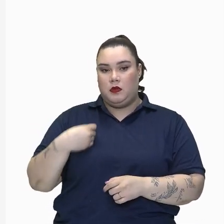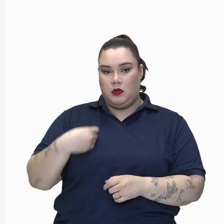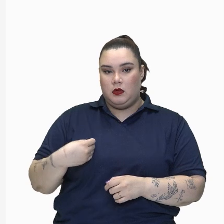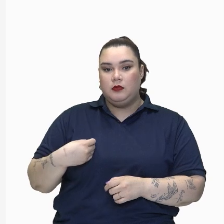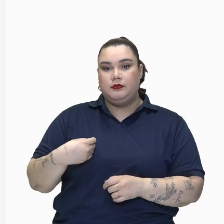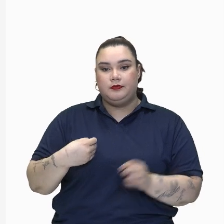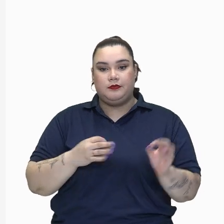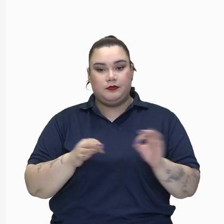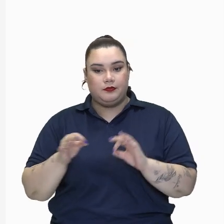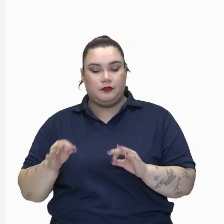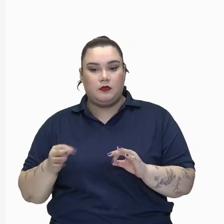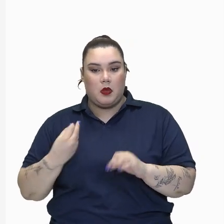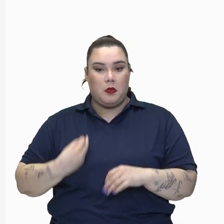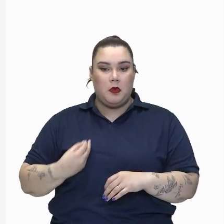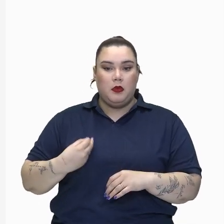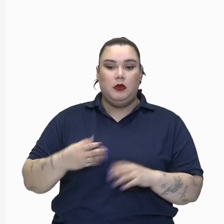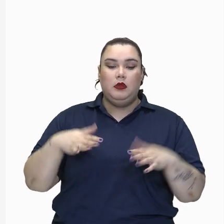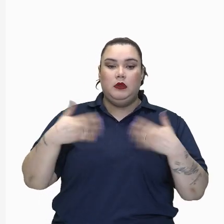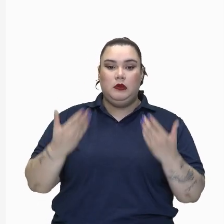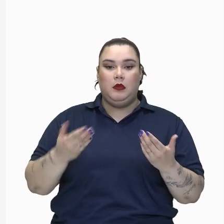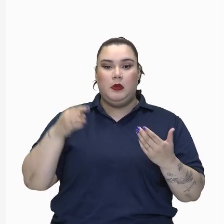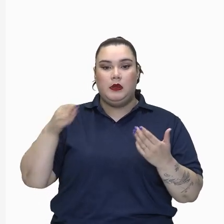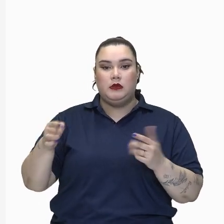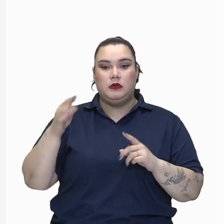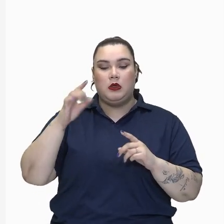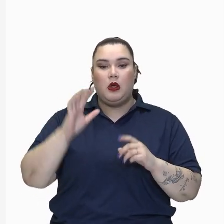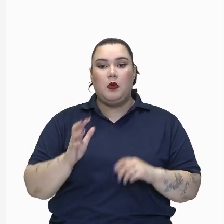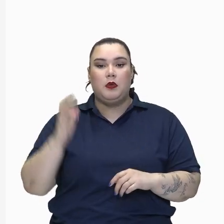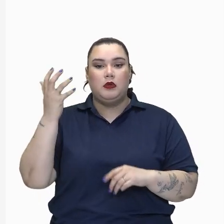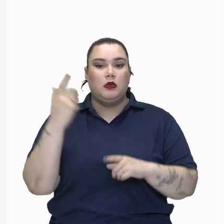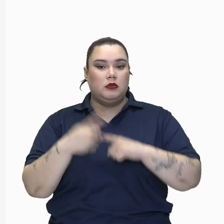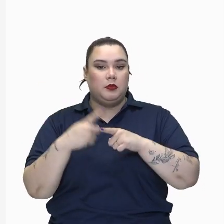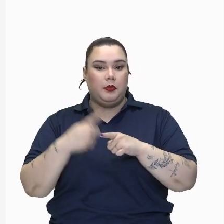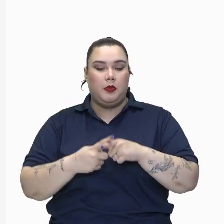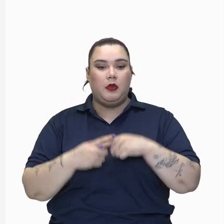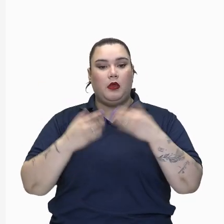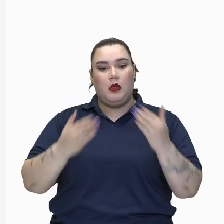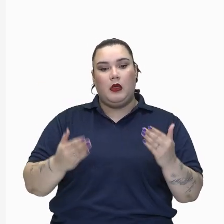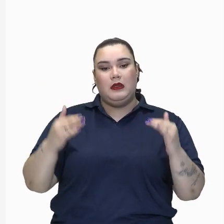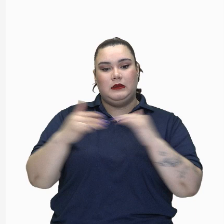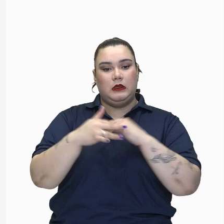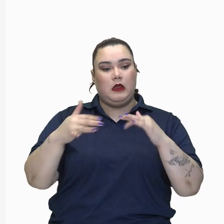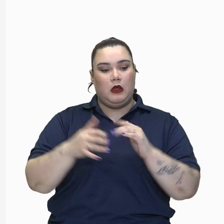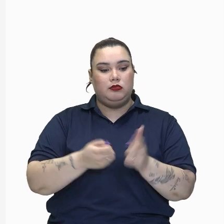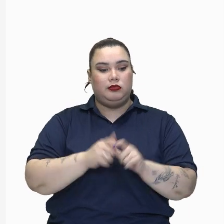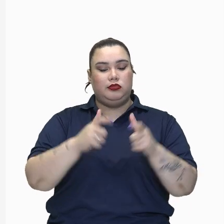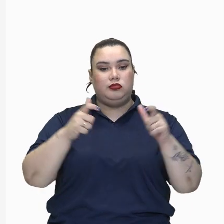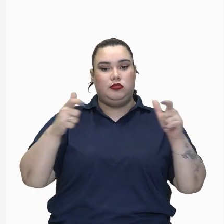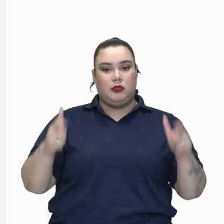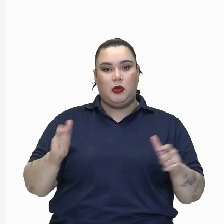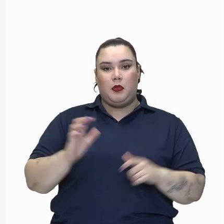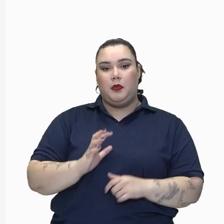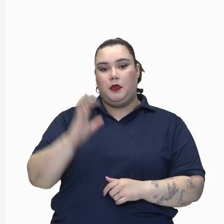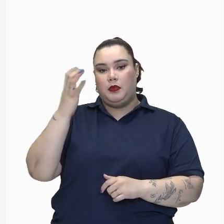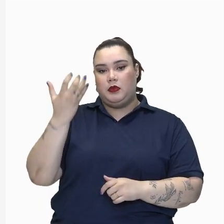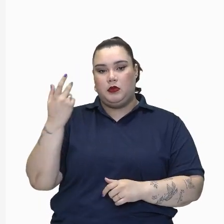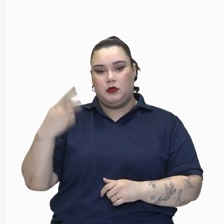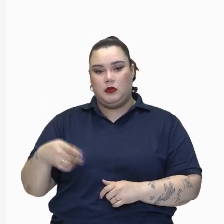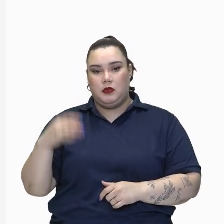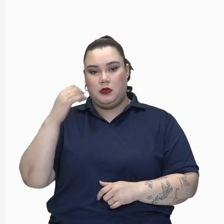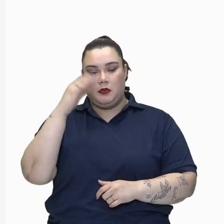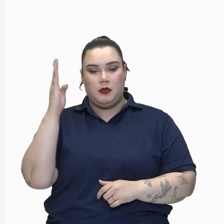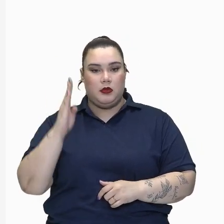Então, a metropolização, ela é causada a partir da intensa urbanização que vem ocorrendo no